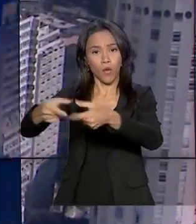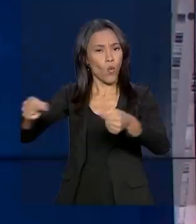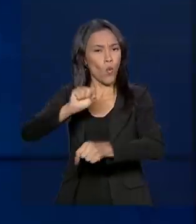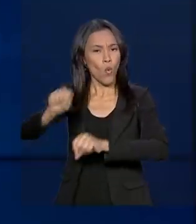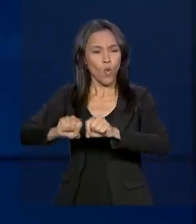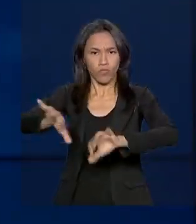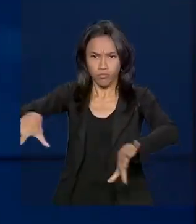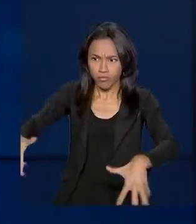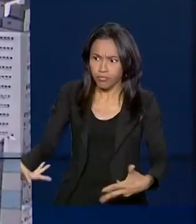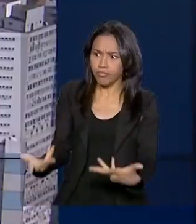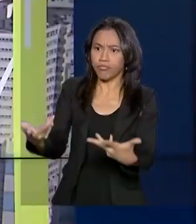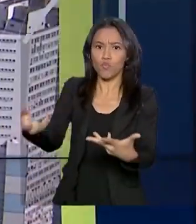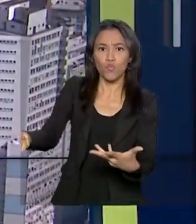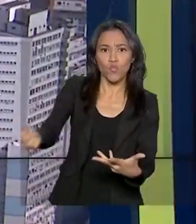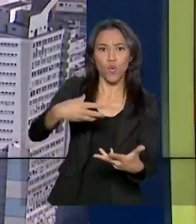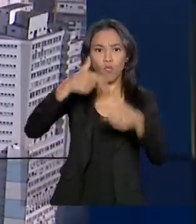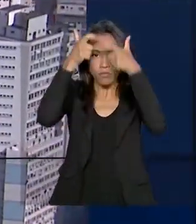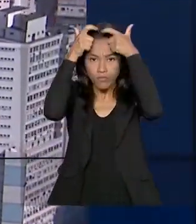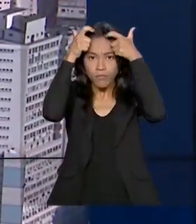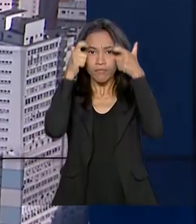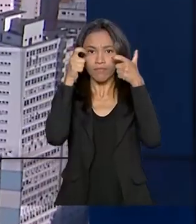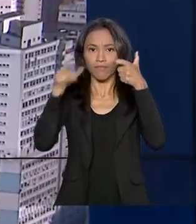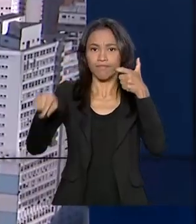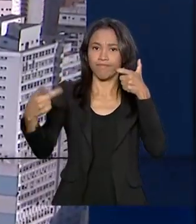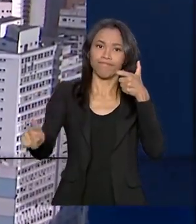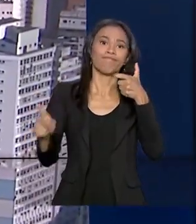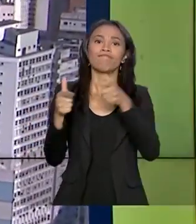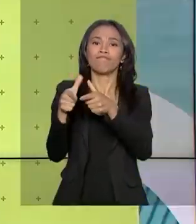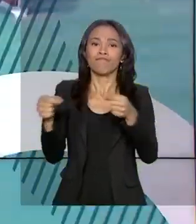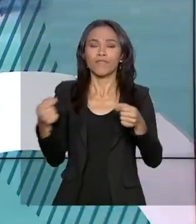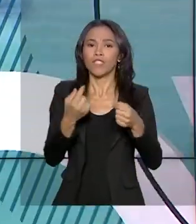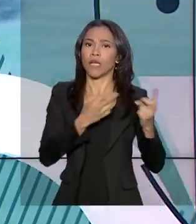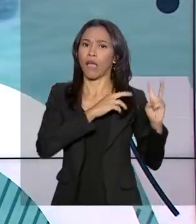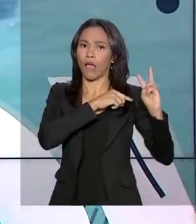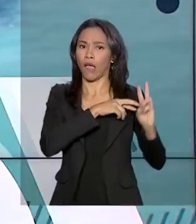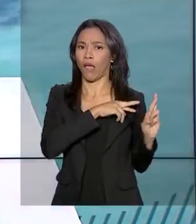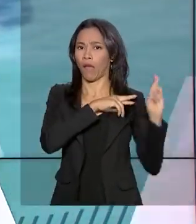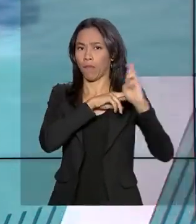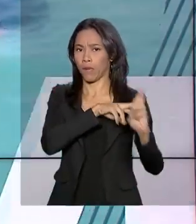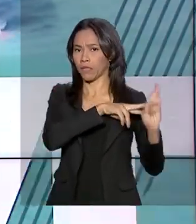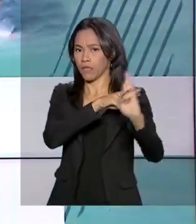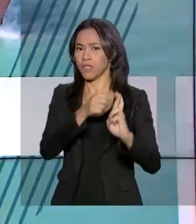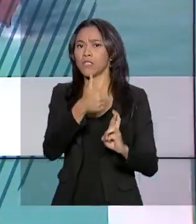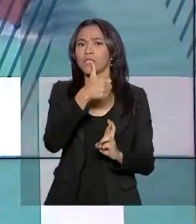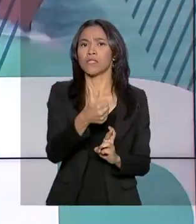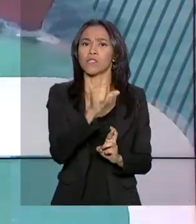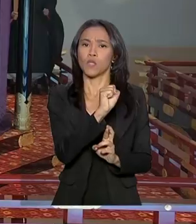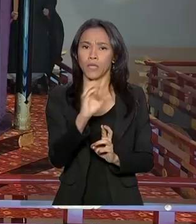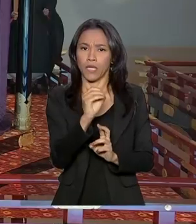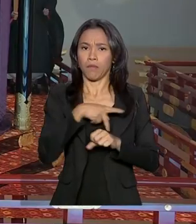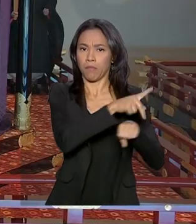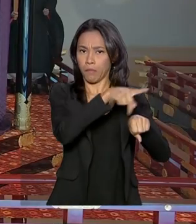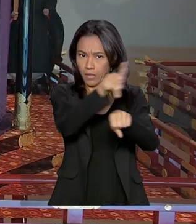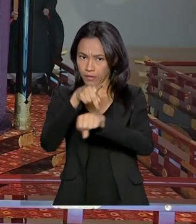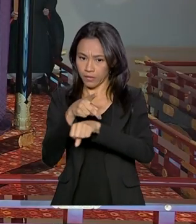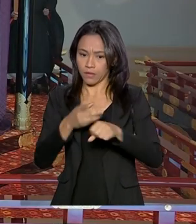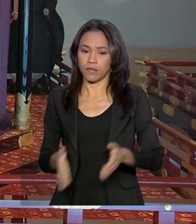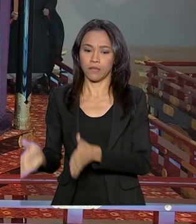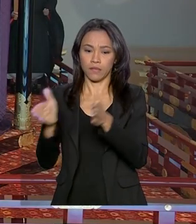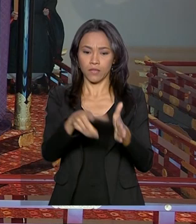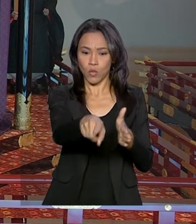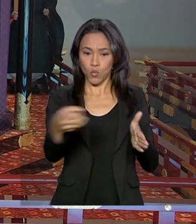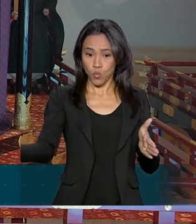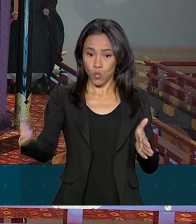de ascensão do novo imperador japonês ao lado de representantes de 180 países. O